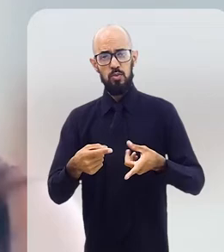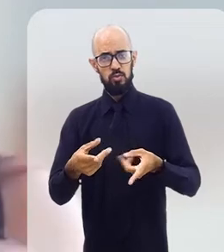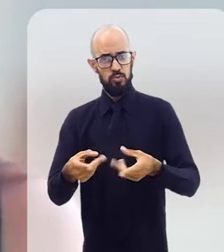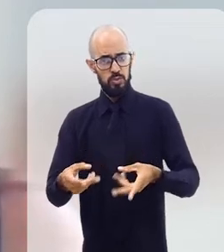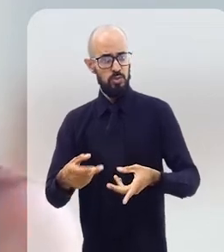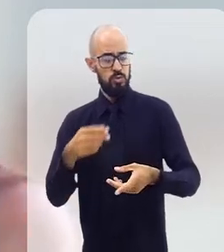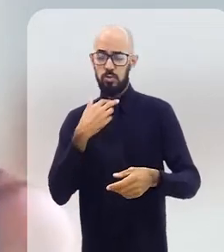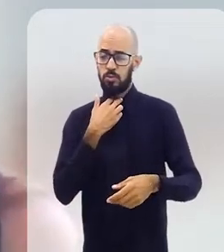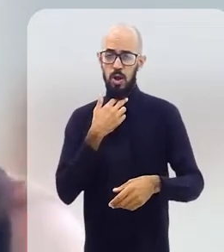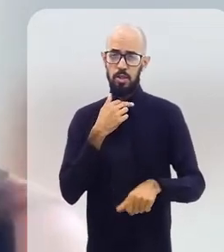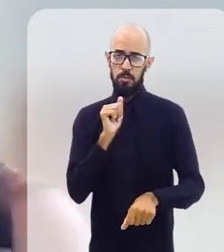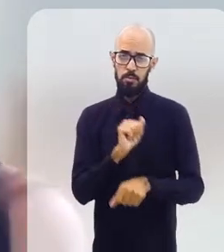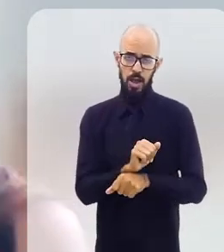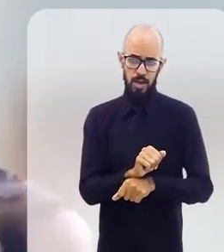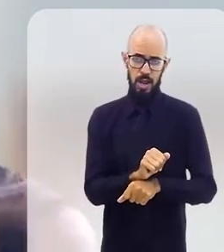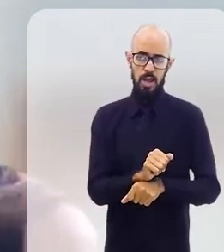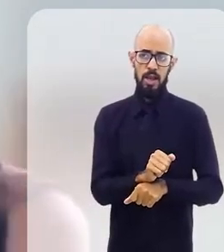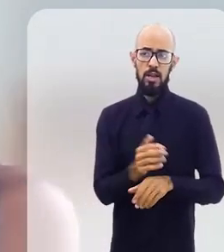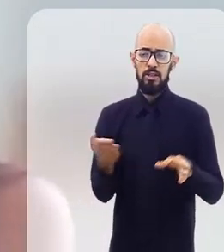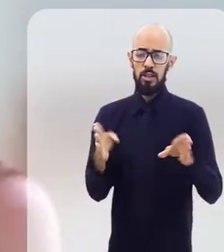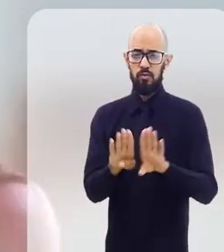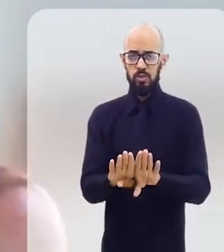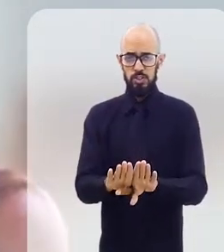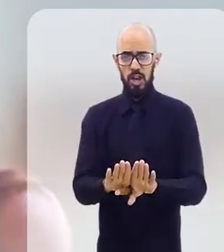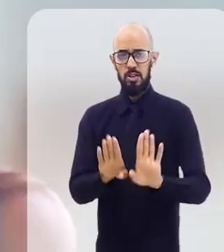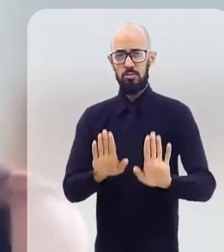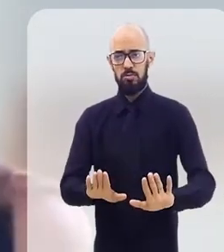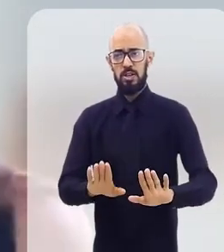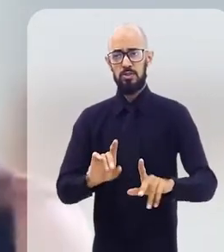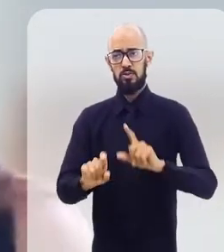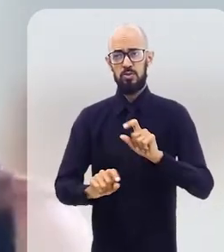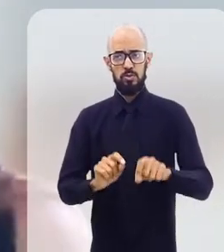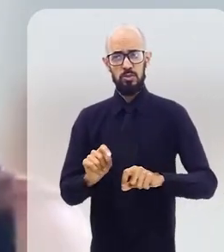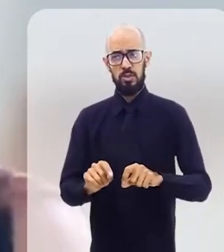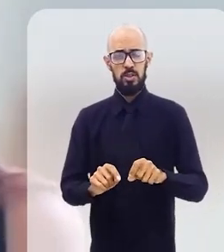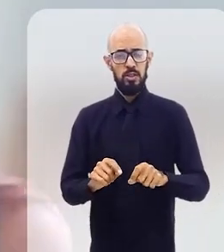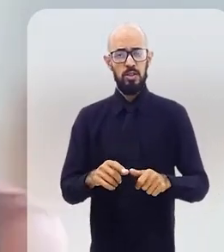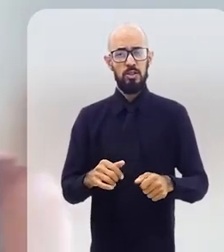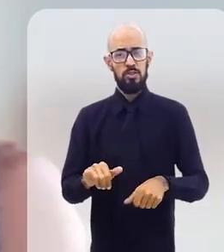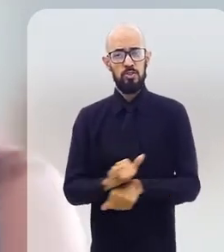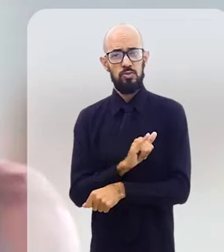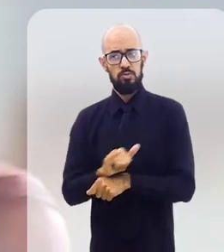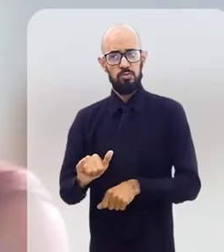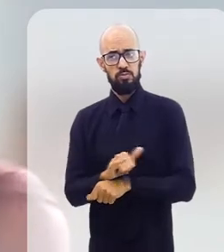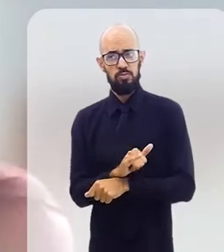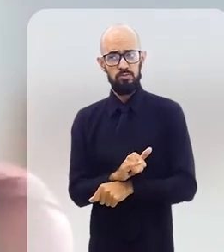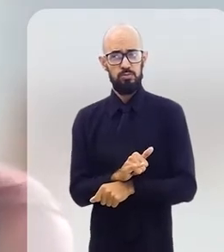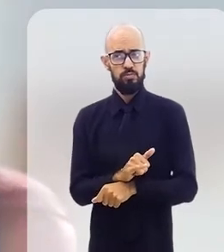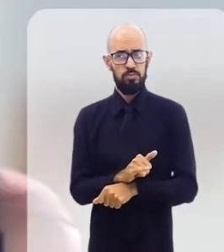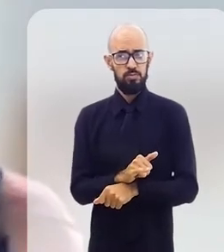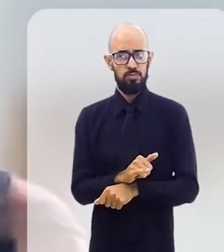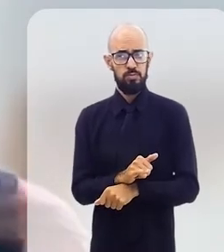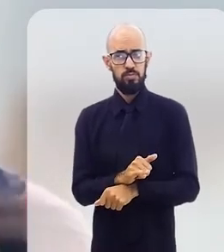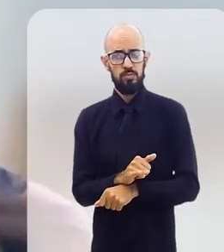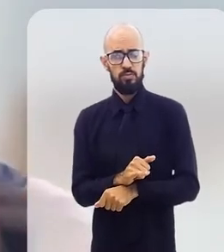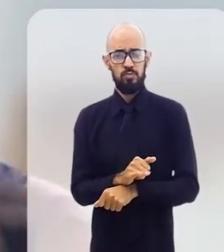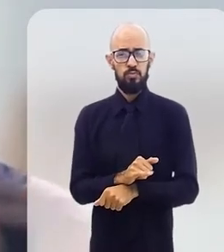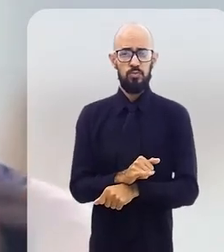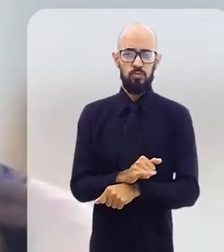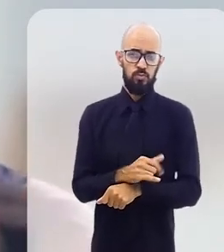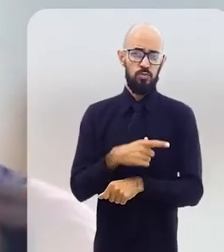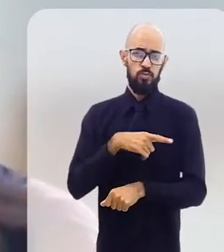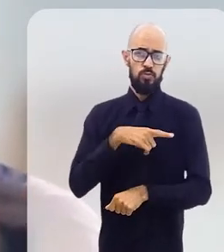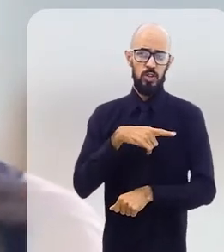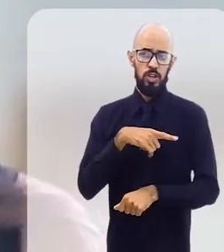empresas estavam com as portas fechadas, né? As fábricas, as lojas, e a gente trouxe tudo para o mundo virtual, né?